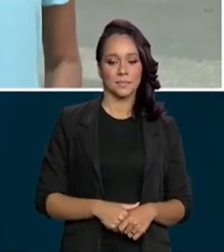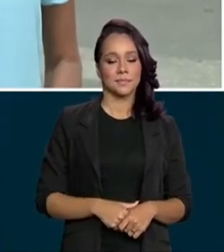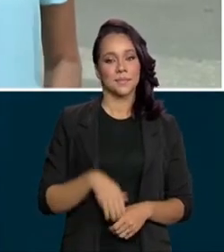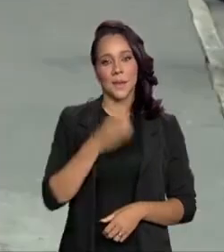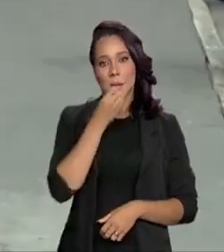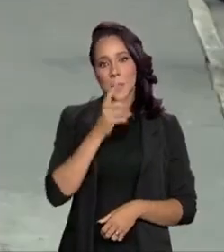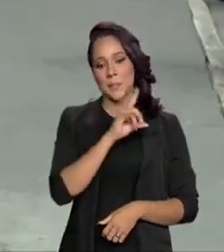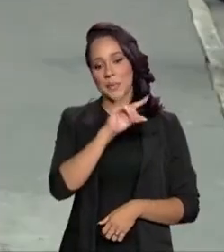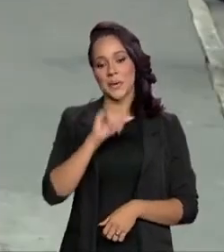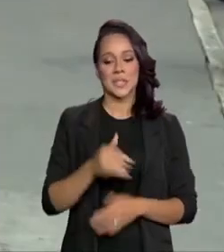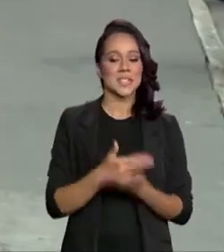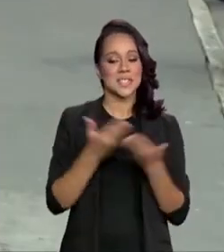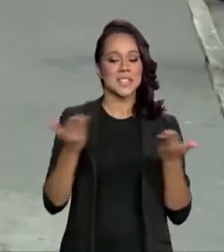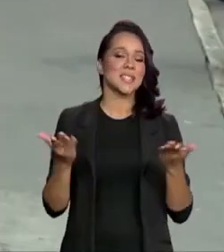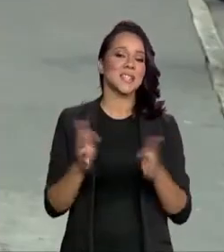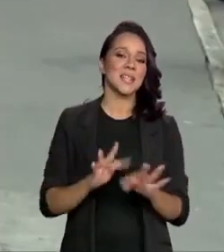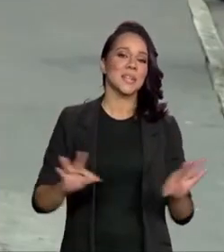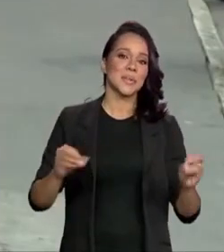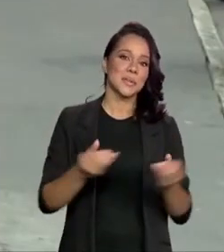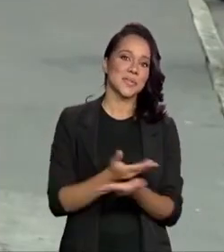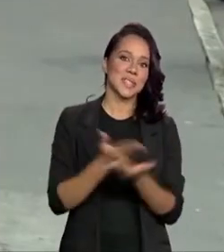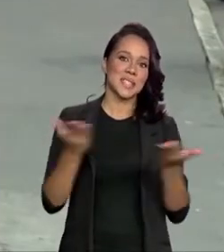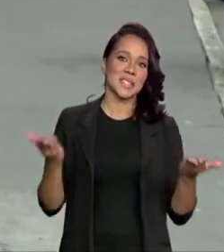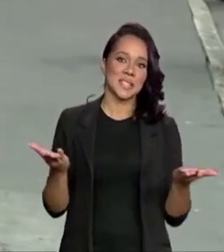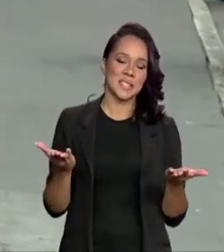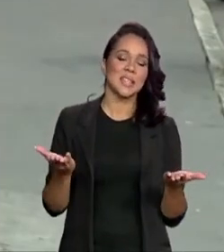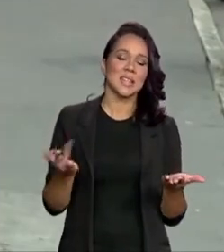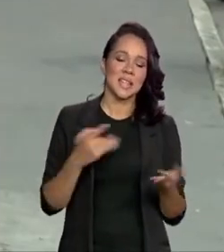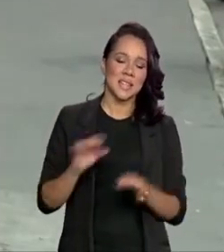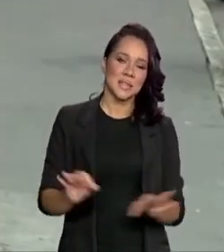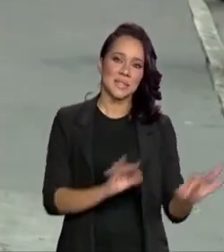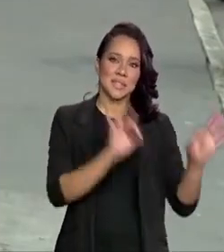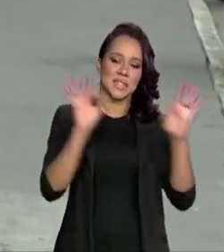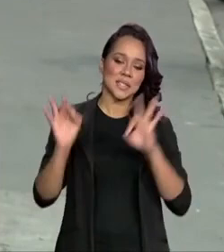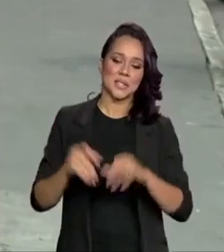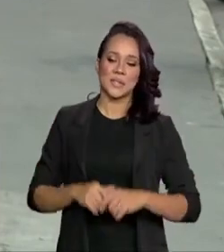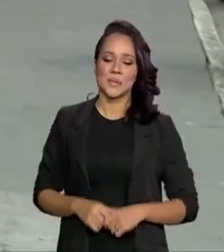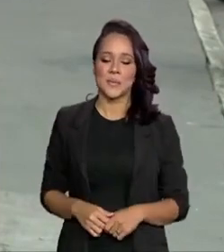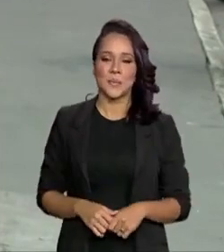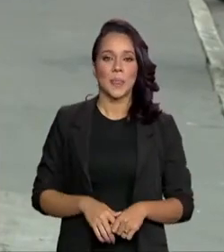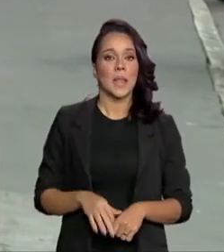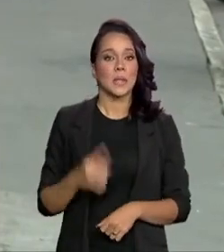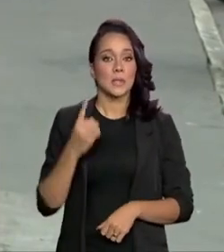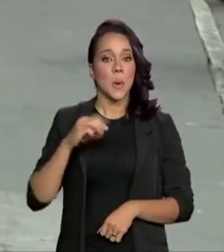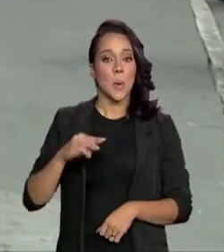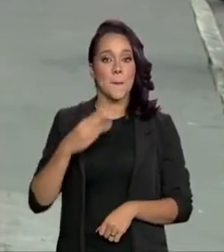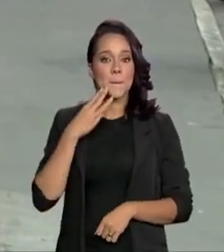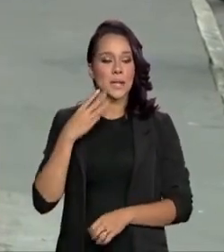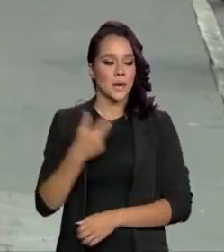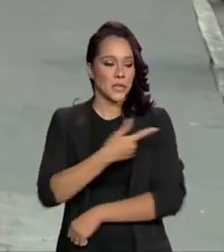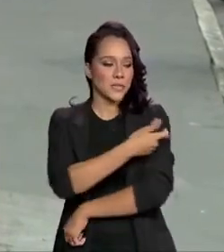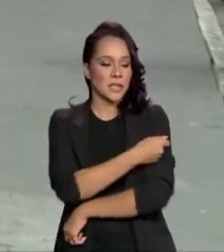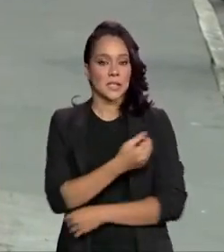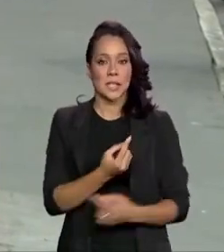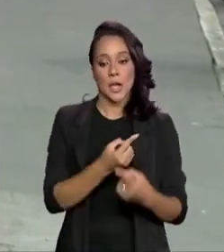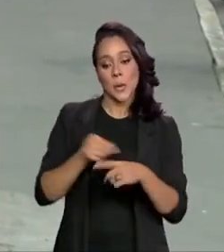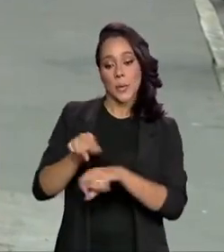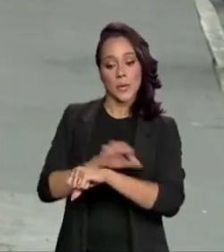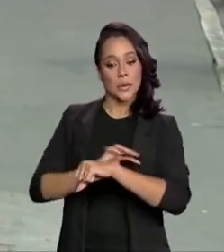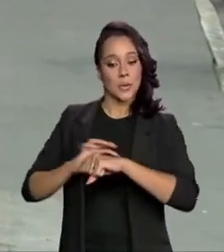Bom dia, Miguelzinho, Monique, e a você também que está nos assistindo. Serão 1 milhão de vacinas contra